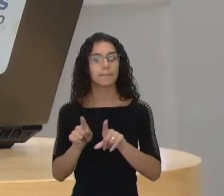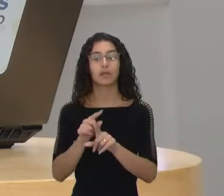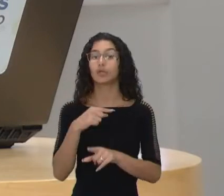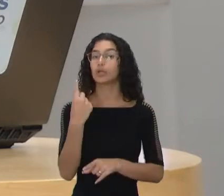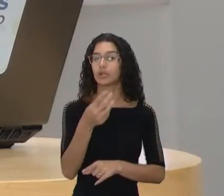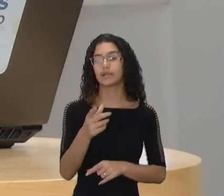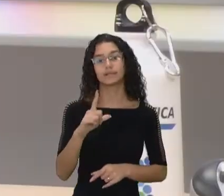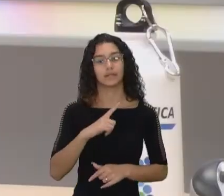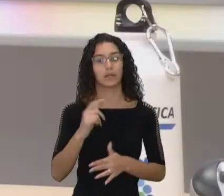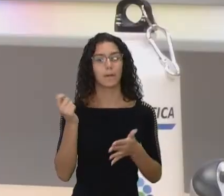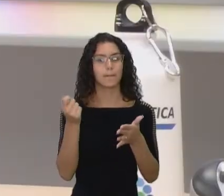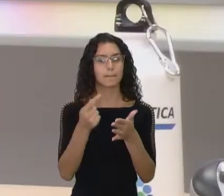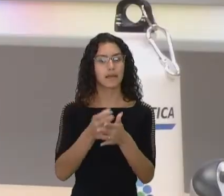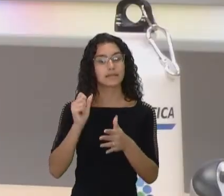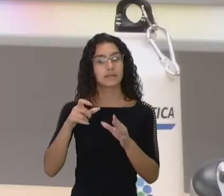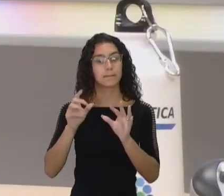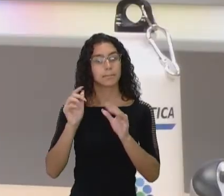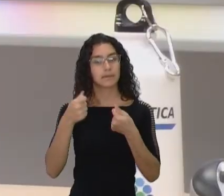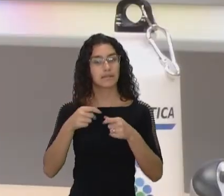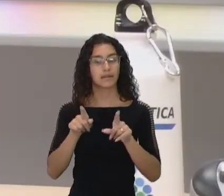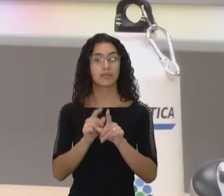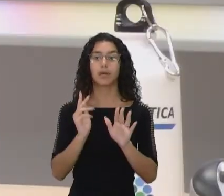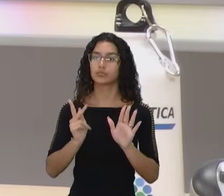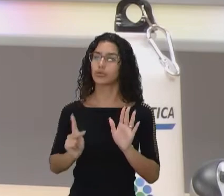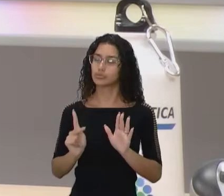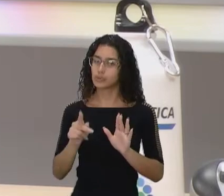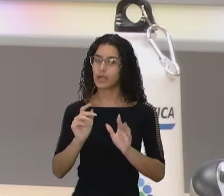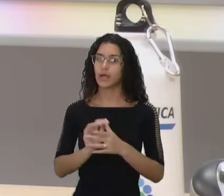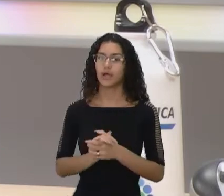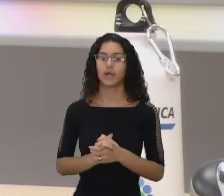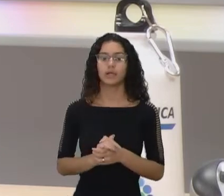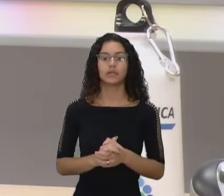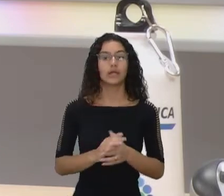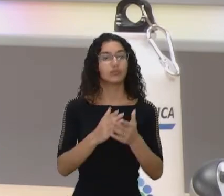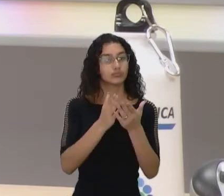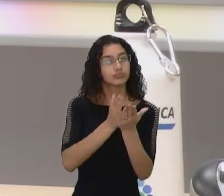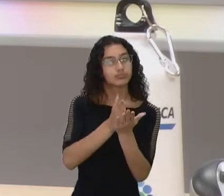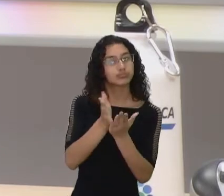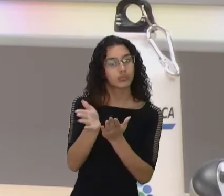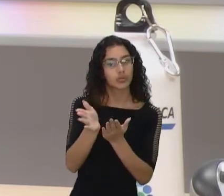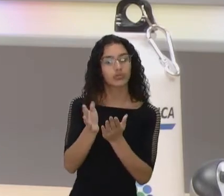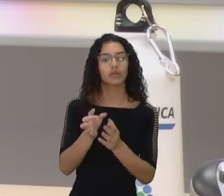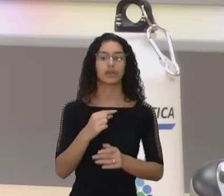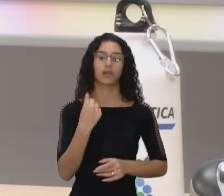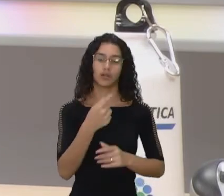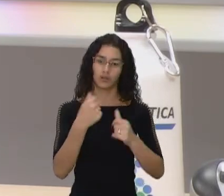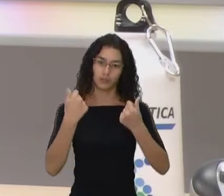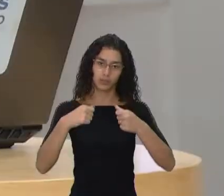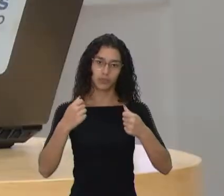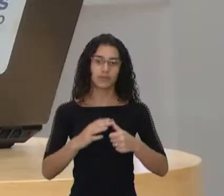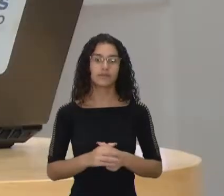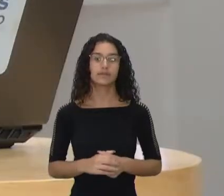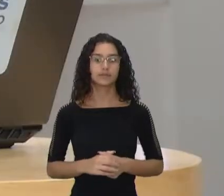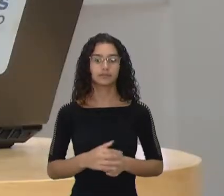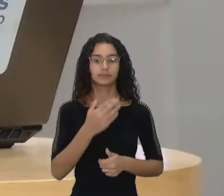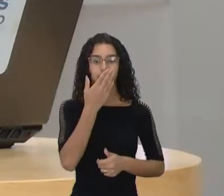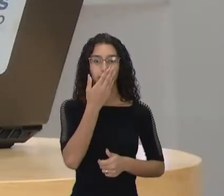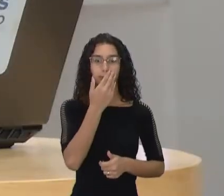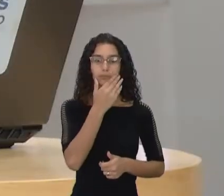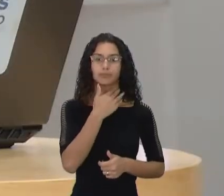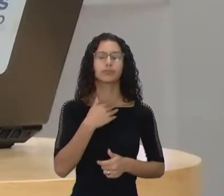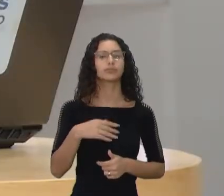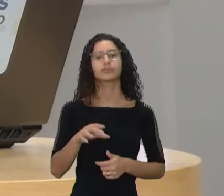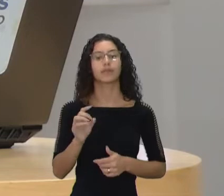gente tem. Comprar se precisar algum supérfluo, mas mantendo ali sem sair muito, né? Das nossas necessidades, sim, né? Sim. E não